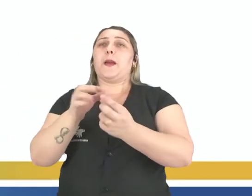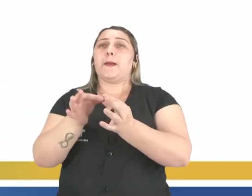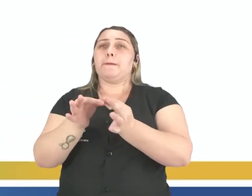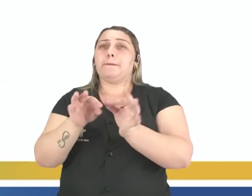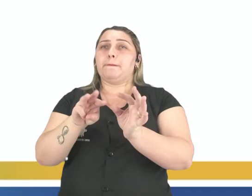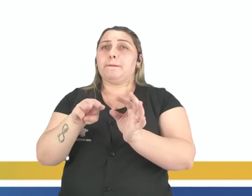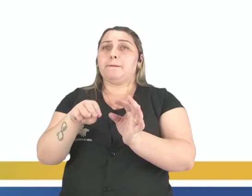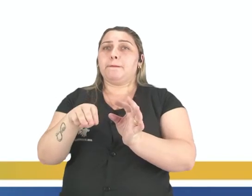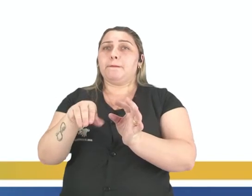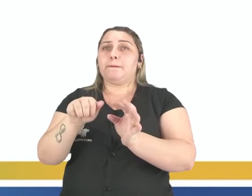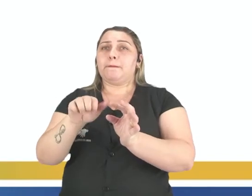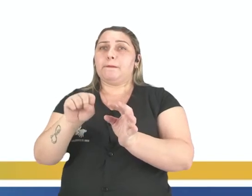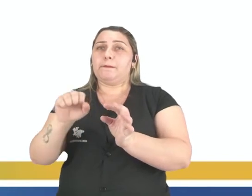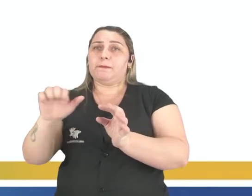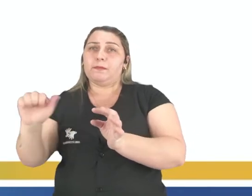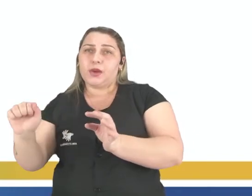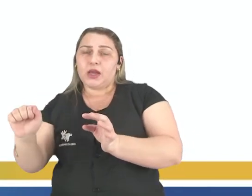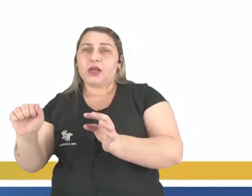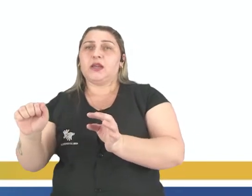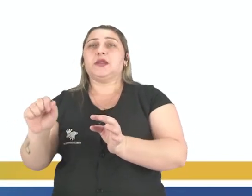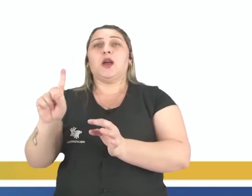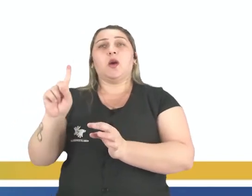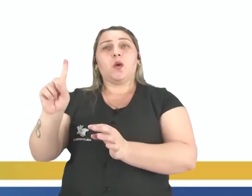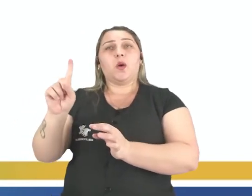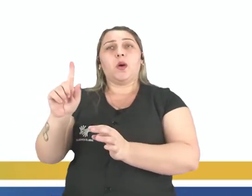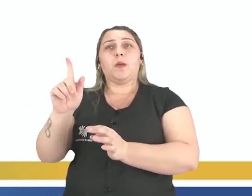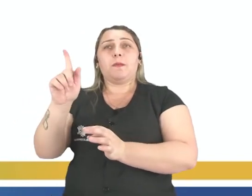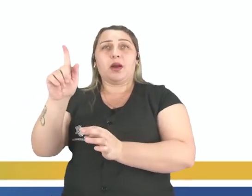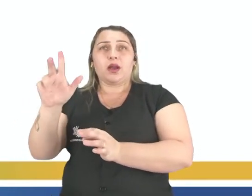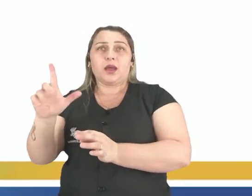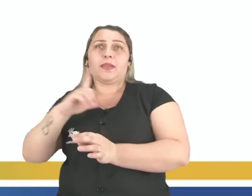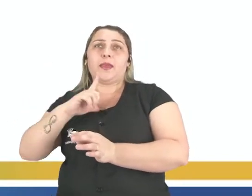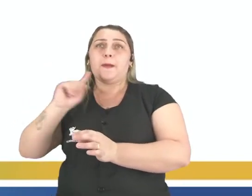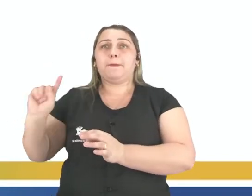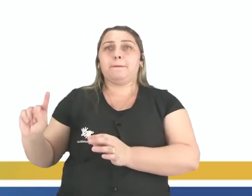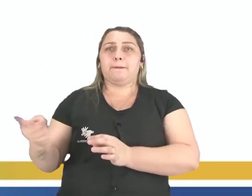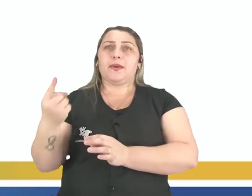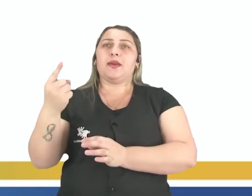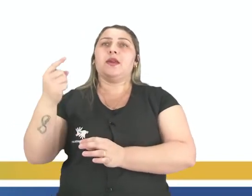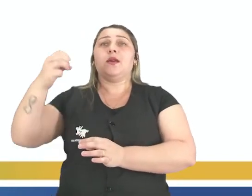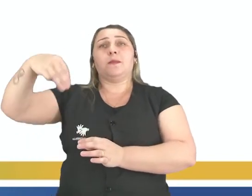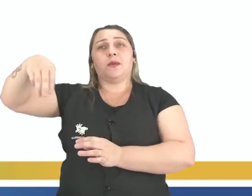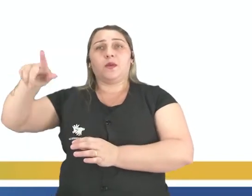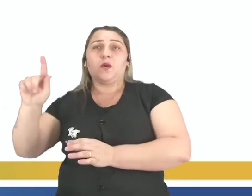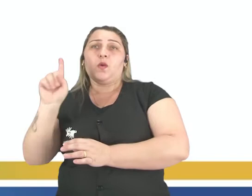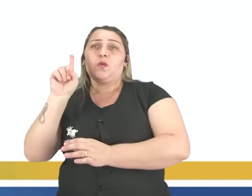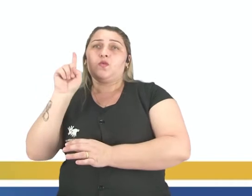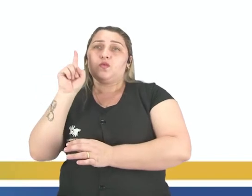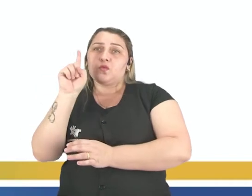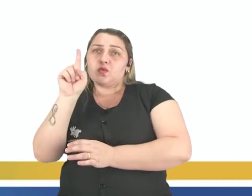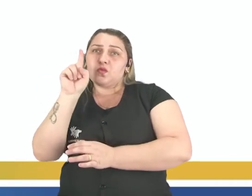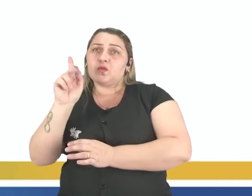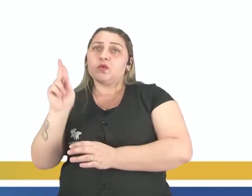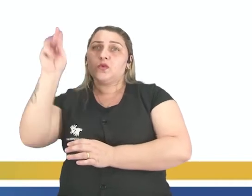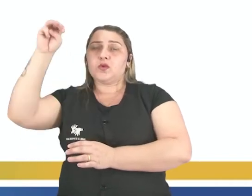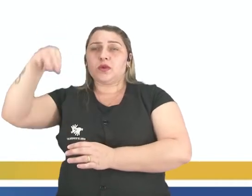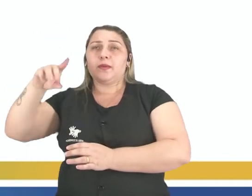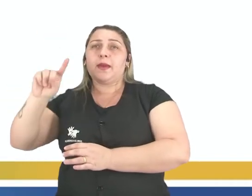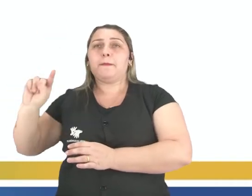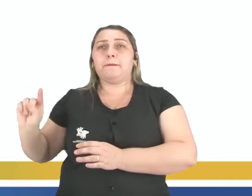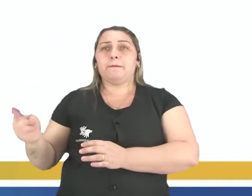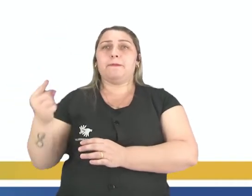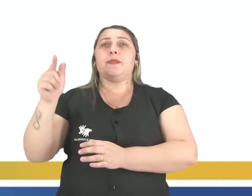massa. Veja, ó, em 1 grama nós temos 1000 miligramas, certo? Em 1 quilograma nós temos 1000